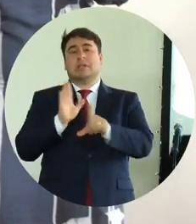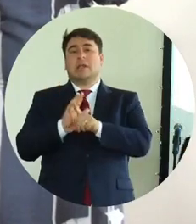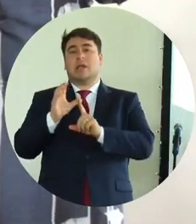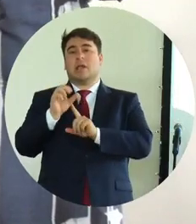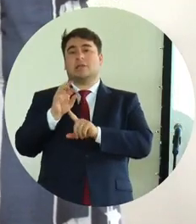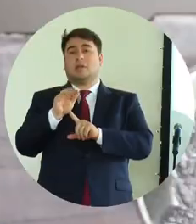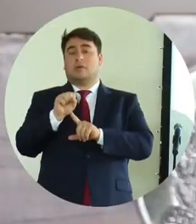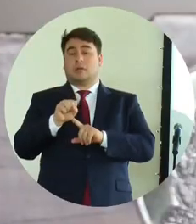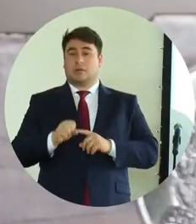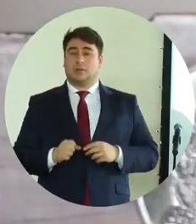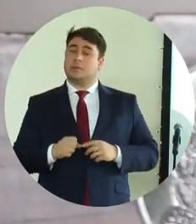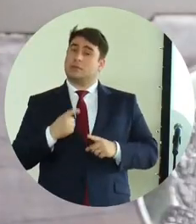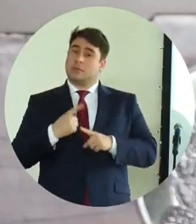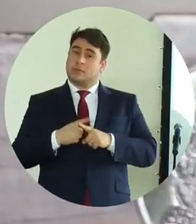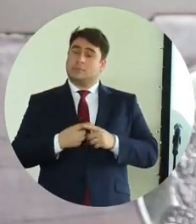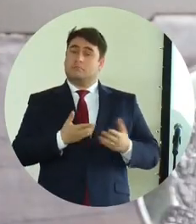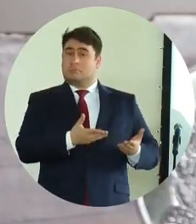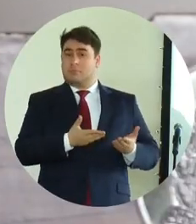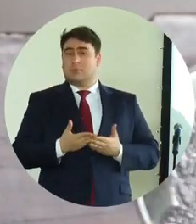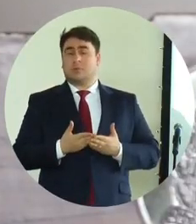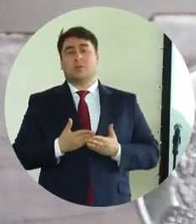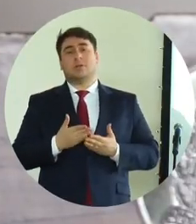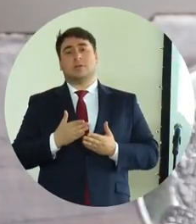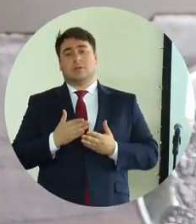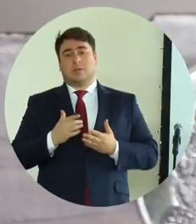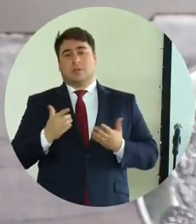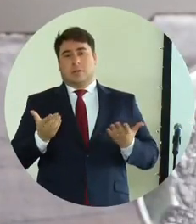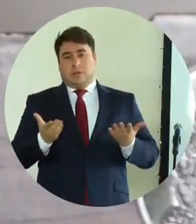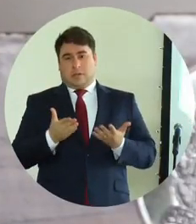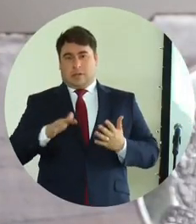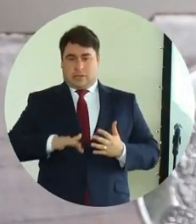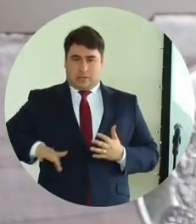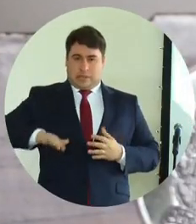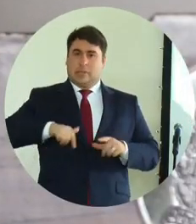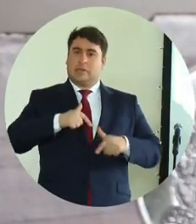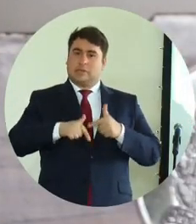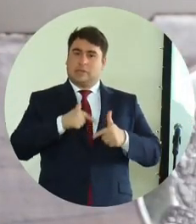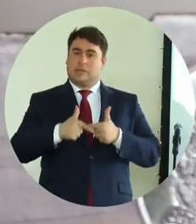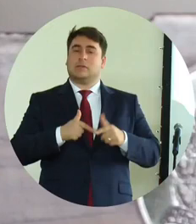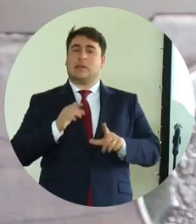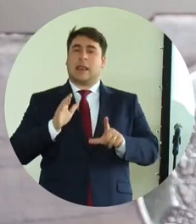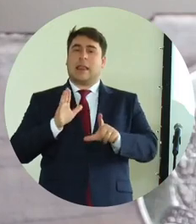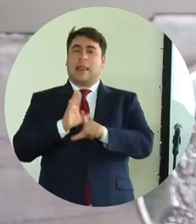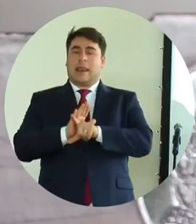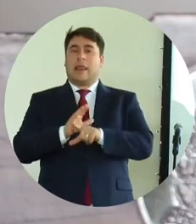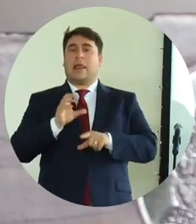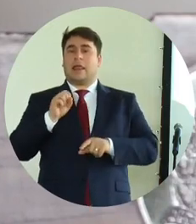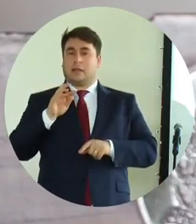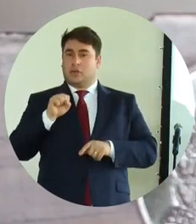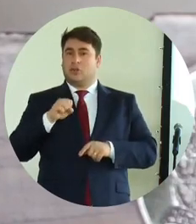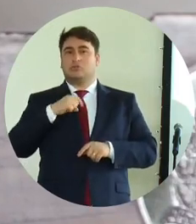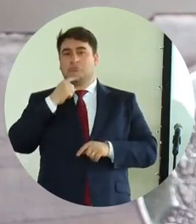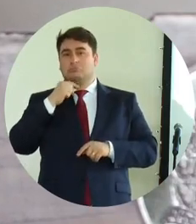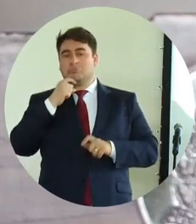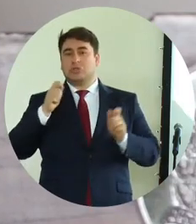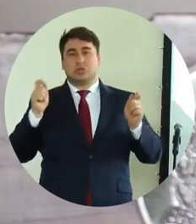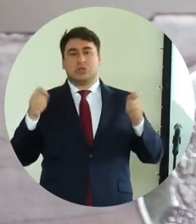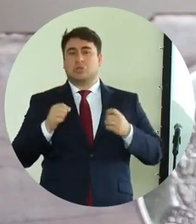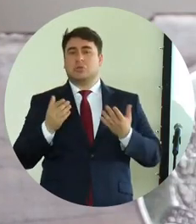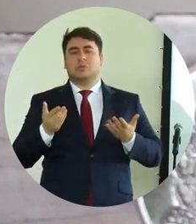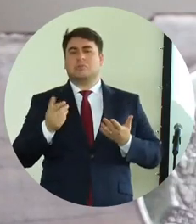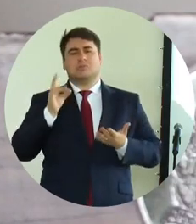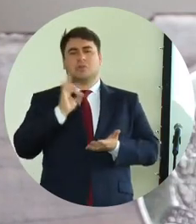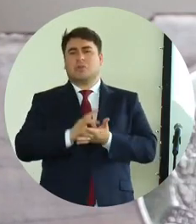cotas. Portanto, esta sinalização de que a lei de cotas não é possível cumprir não